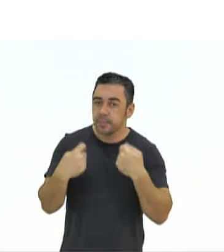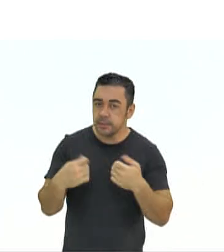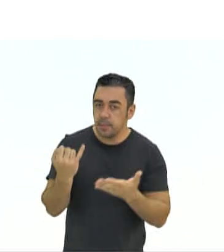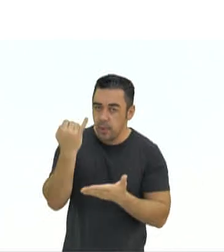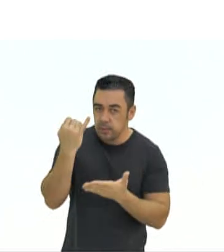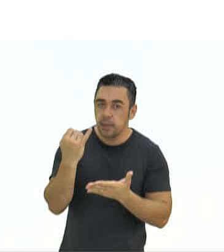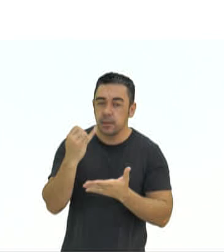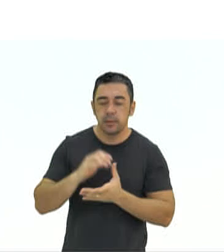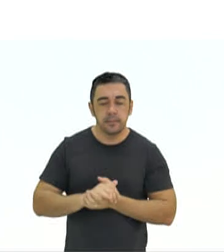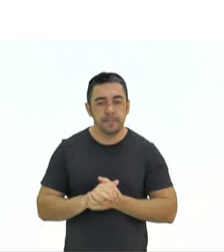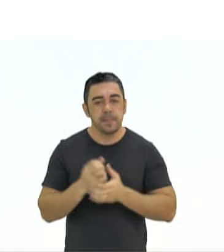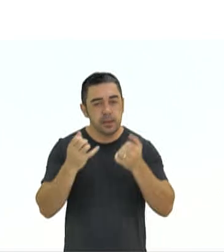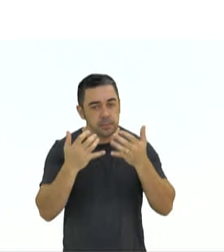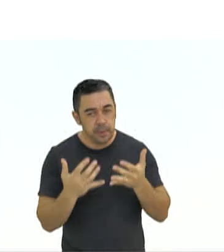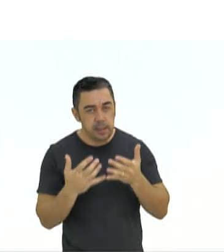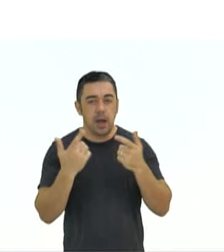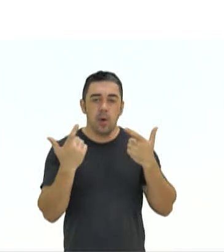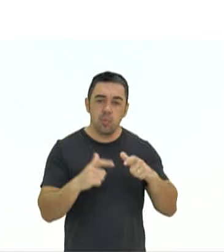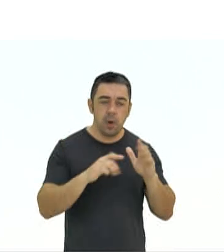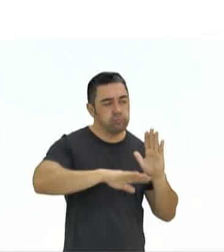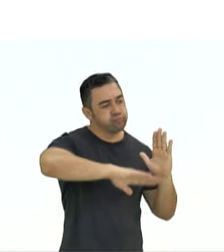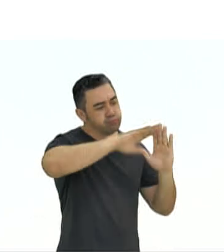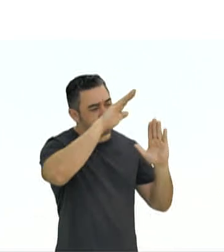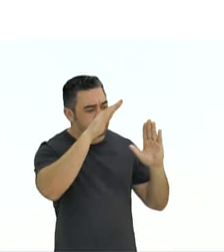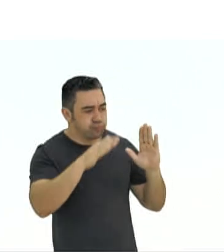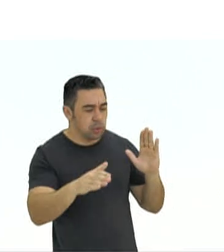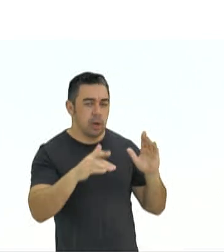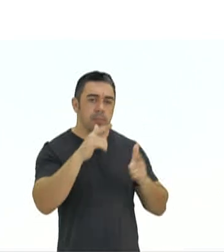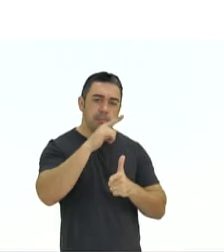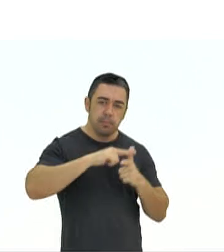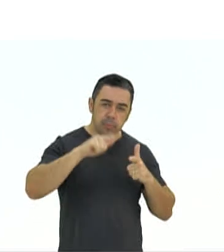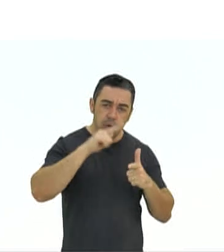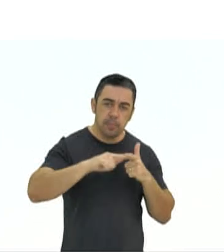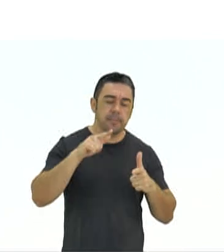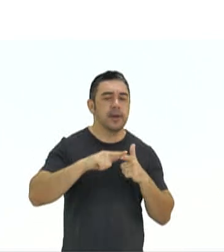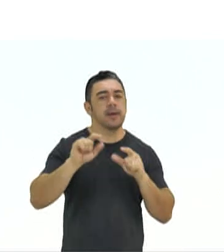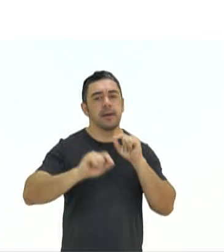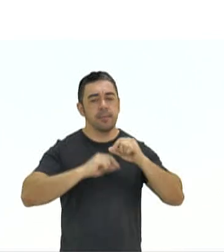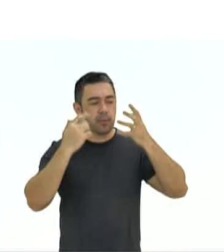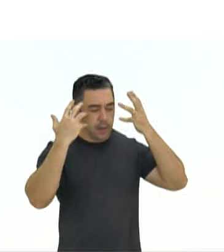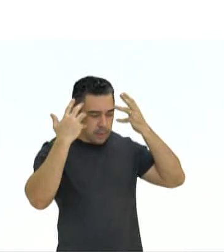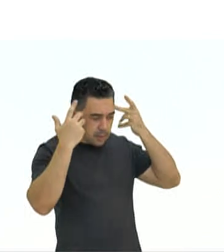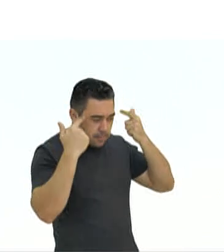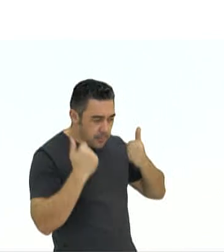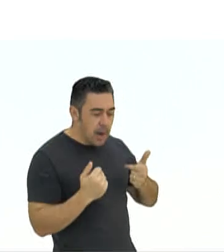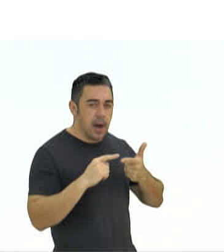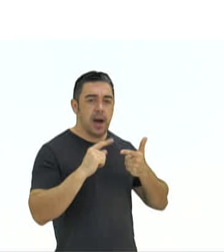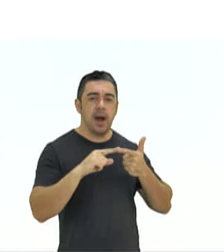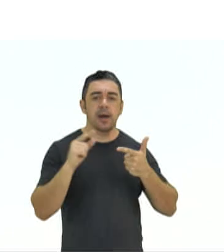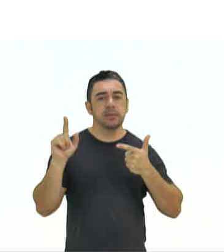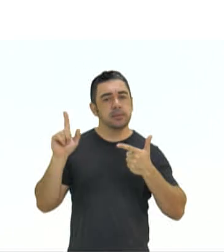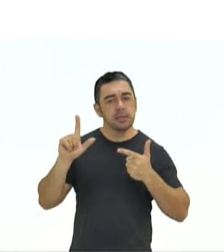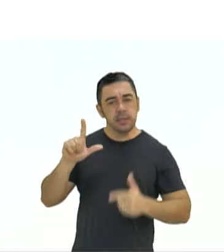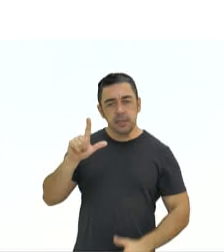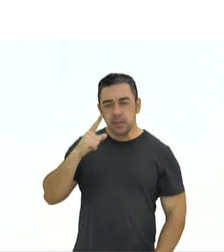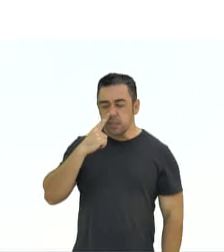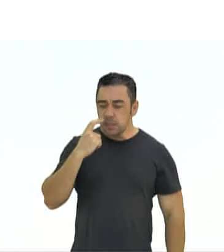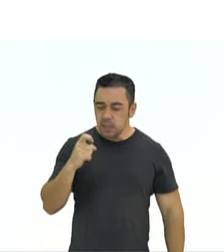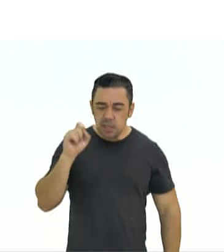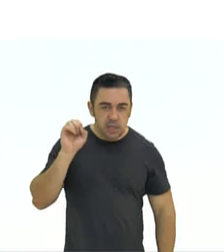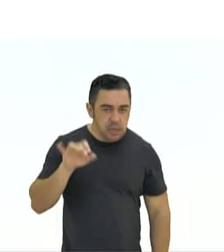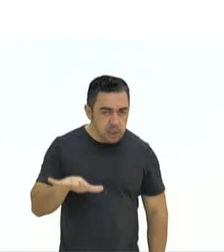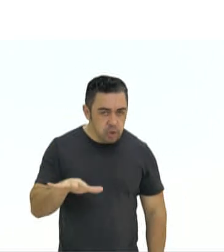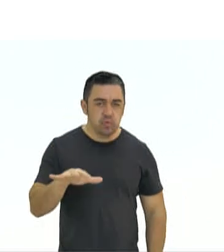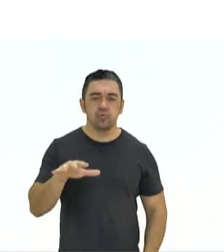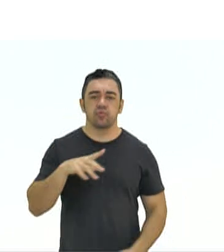Então, falar sobre os depósitos em céu aberto, sobre a problemática dos animais, do lixo fermentando, do churume,